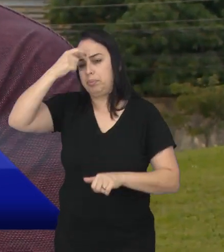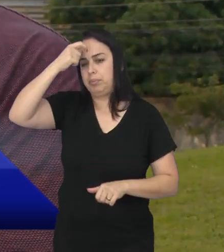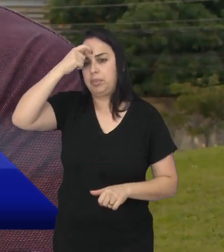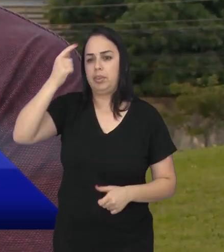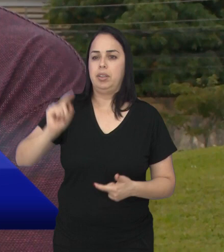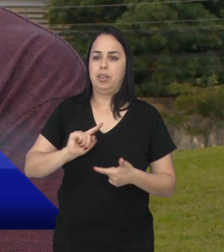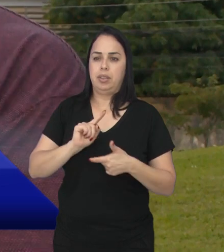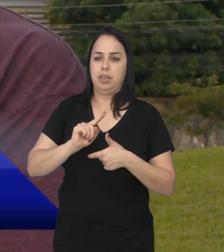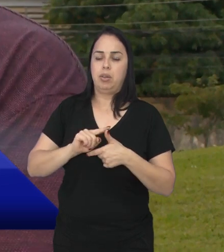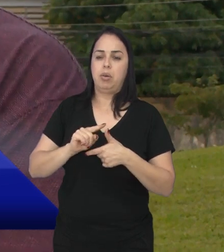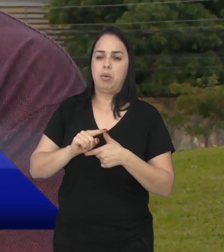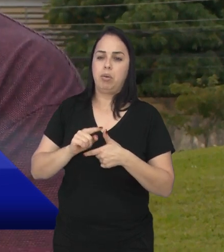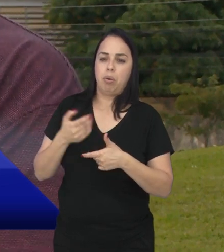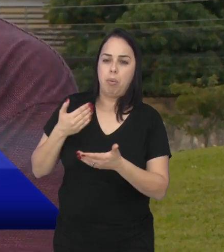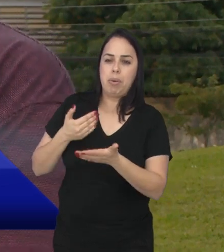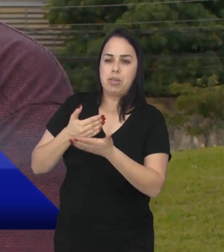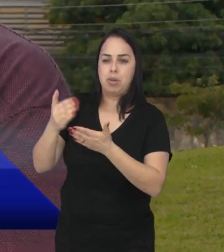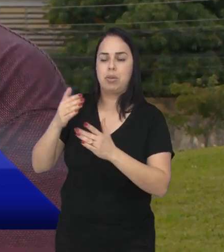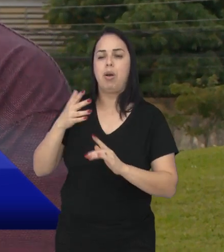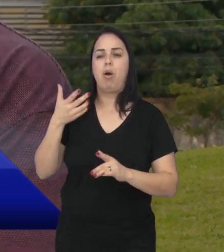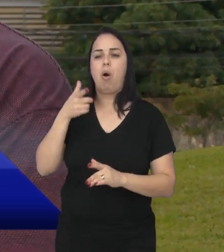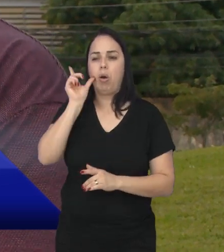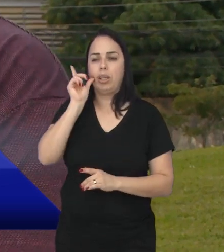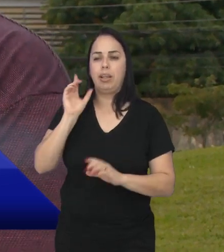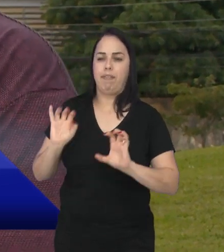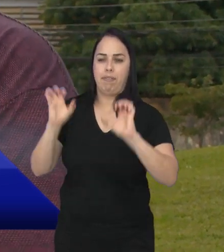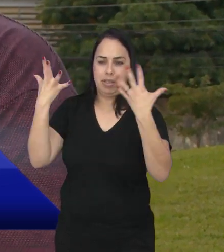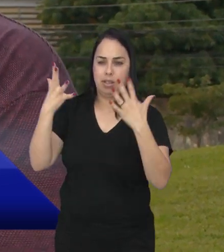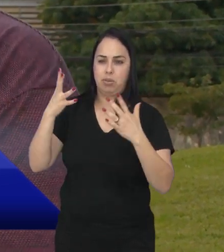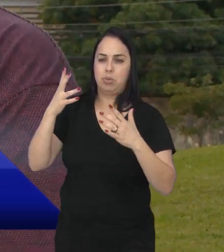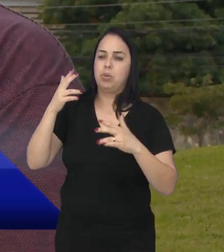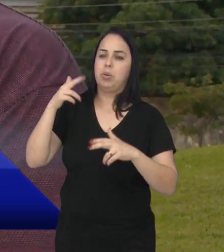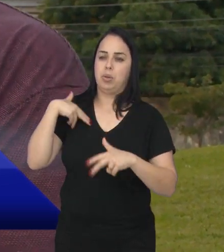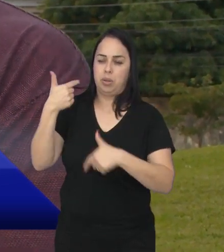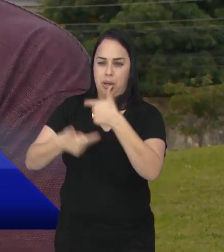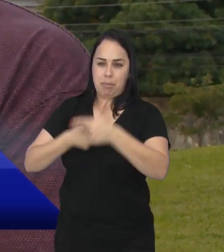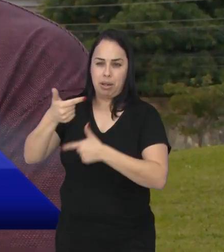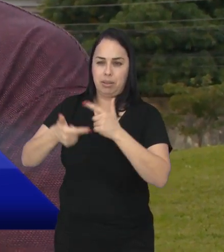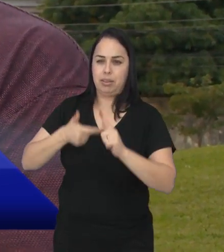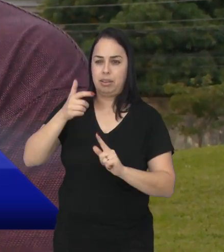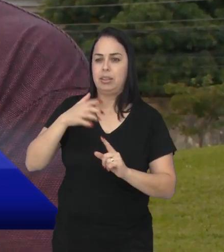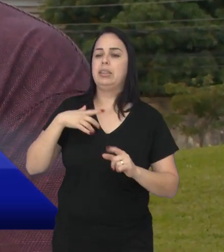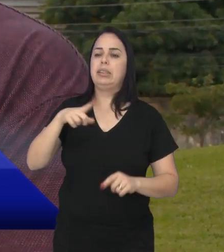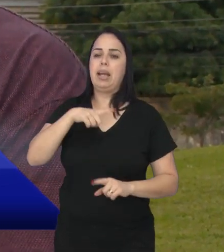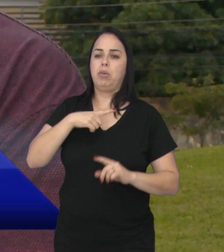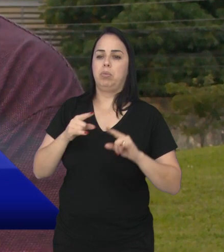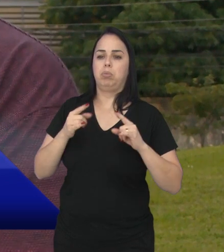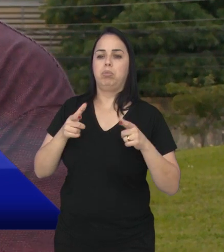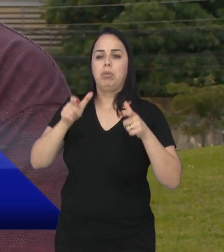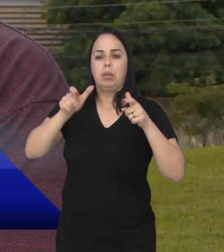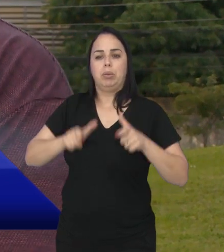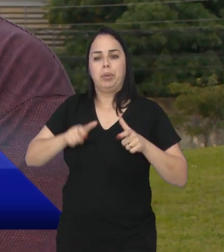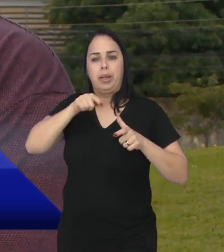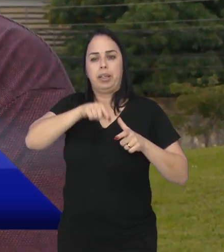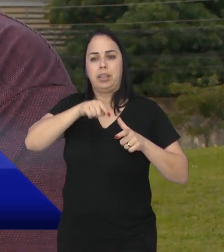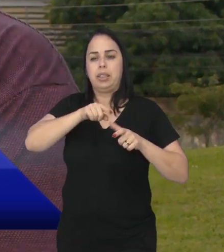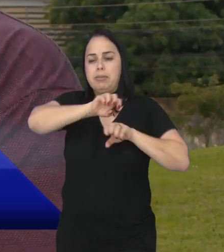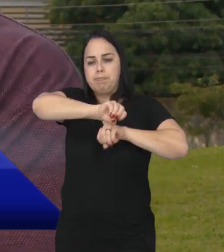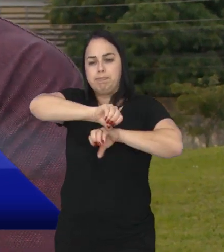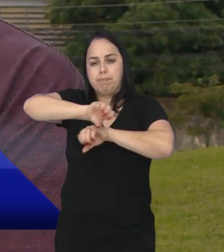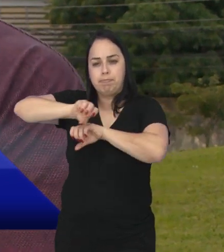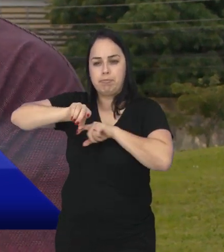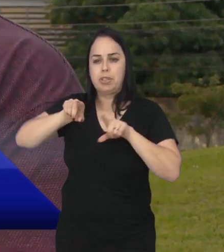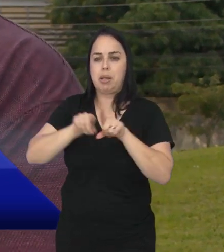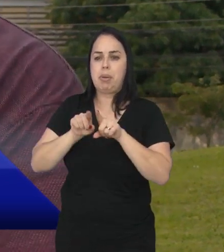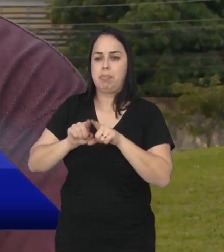nós iniciamos aqui com o estande na festa do Trabalhador Aonde a nossa equipe de educação para mobilidade